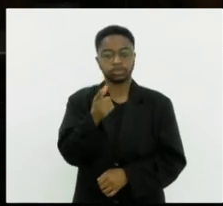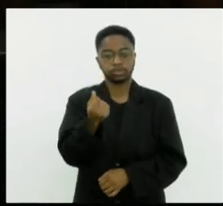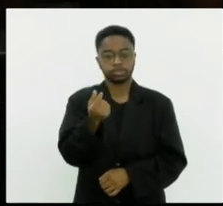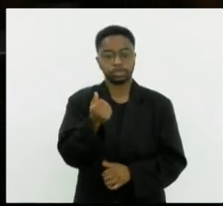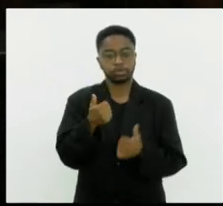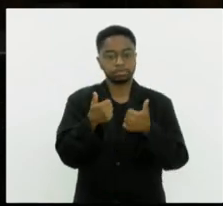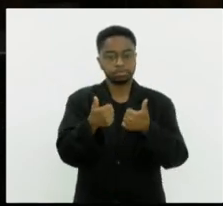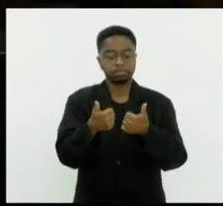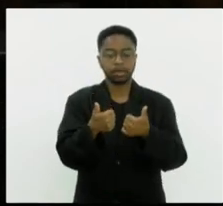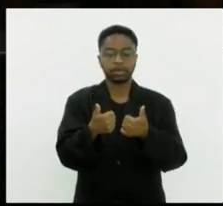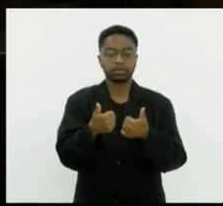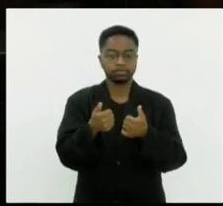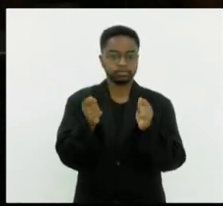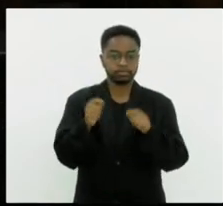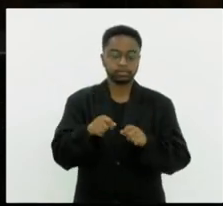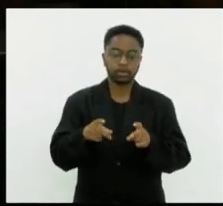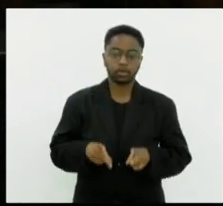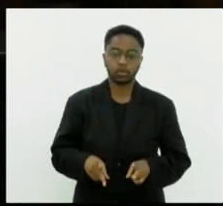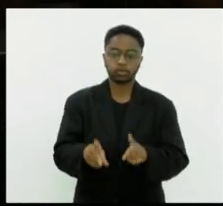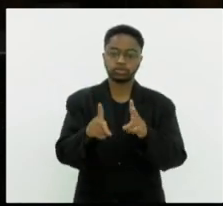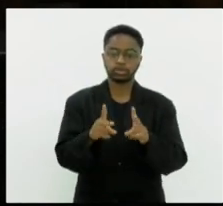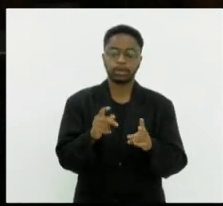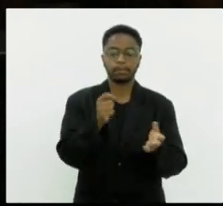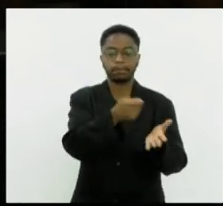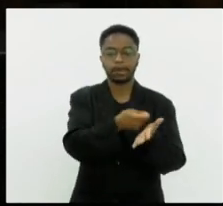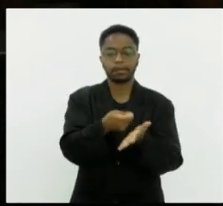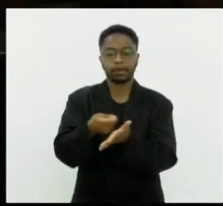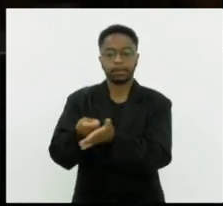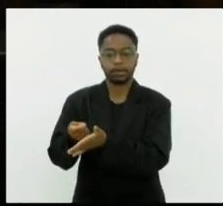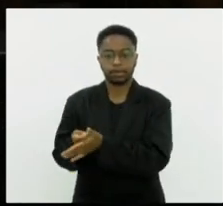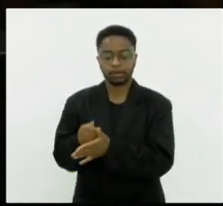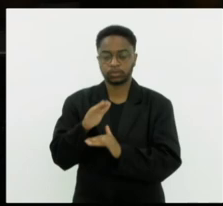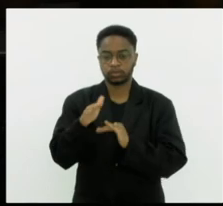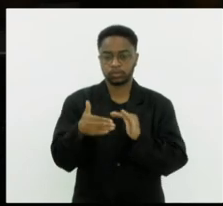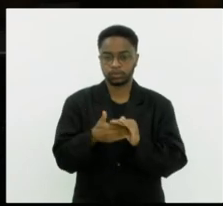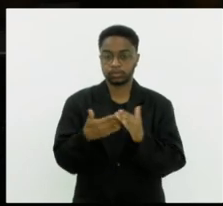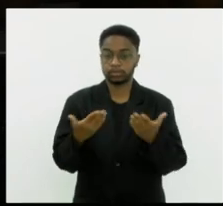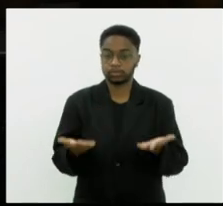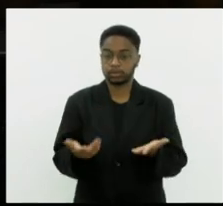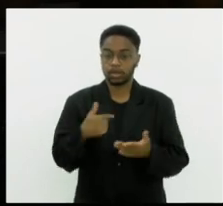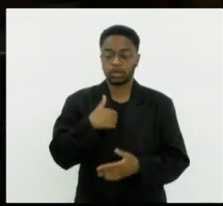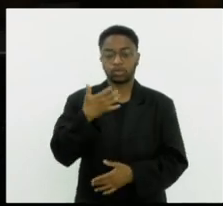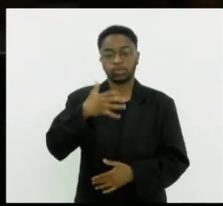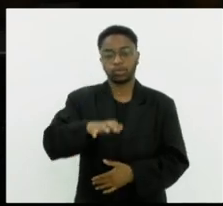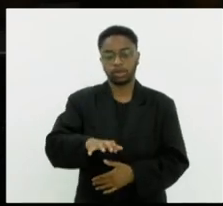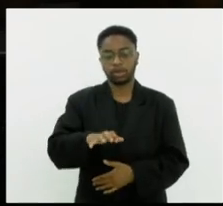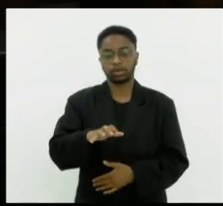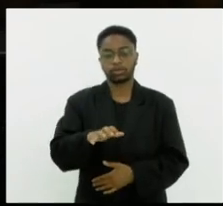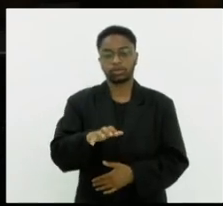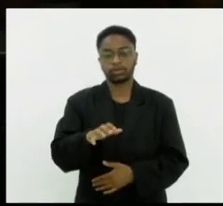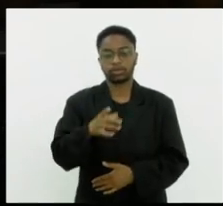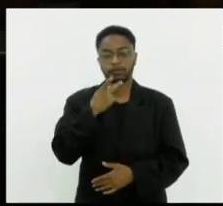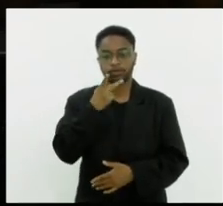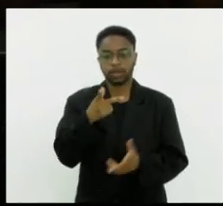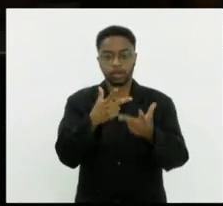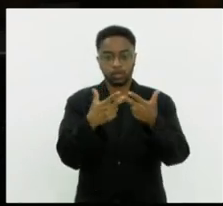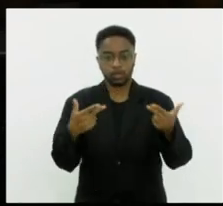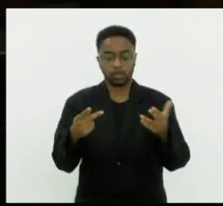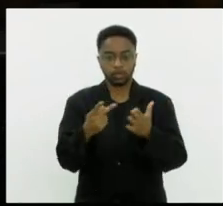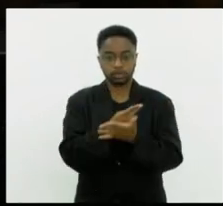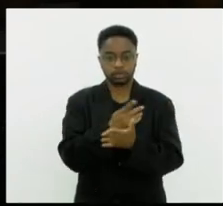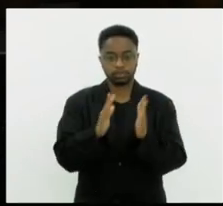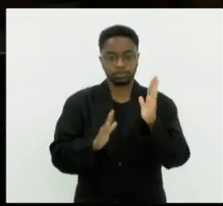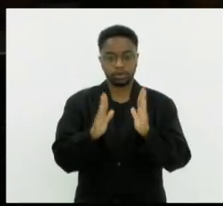financeira para poder manter todas as suas contas em dia. Então, eu não quero atribuir o que aconteceu no governo Bolsonaro